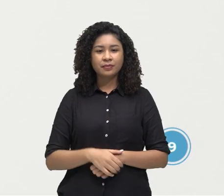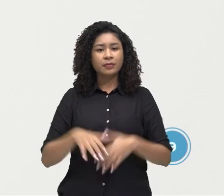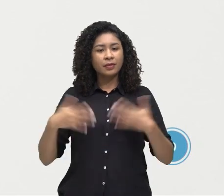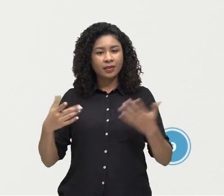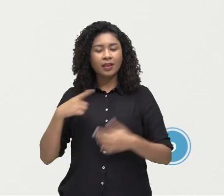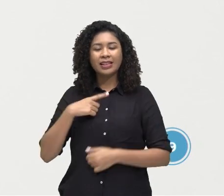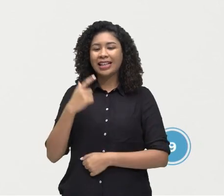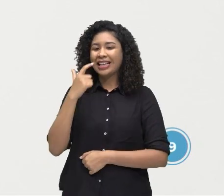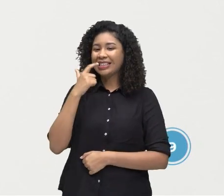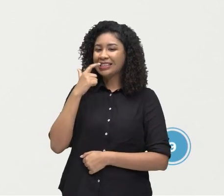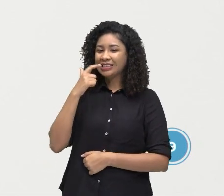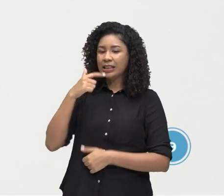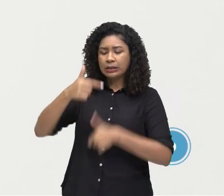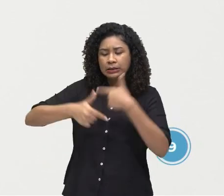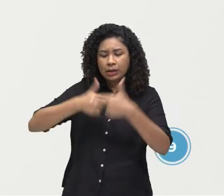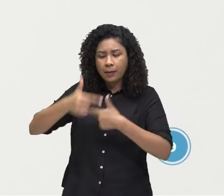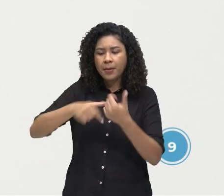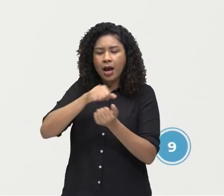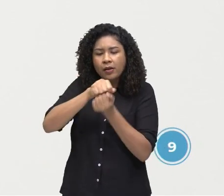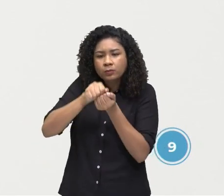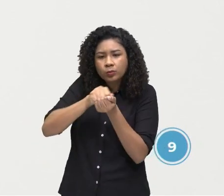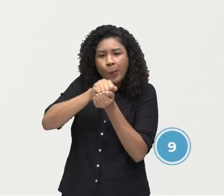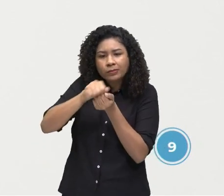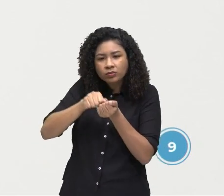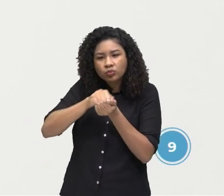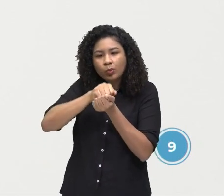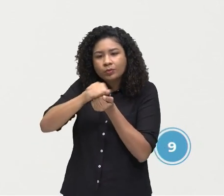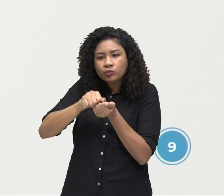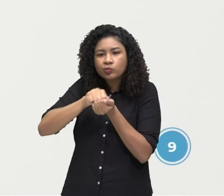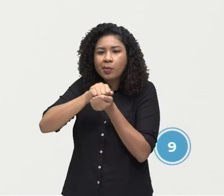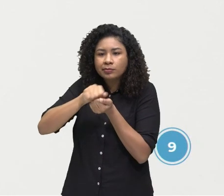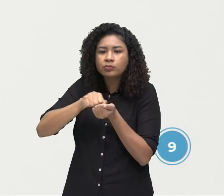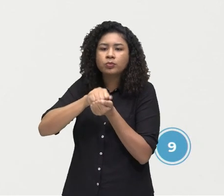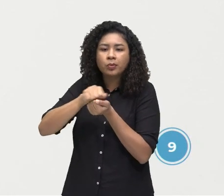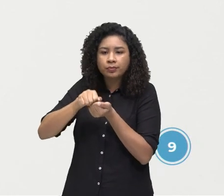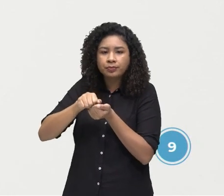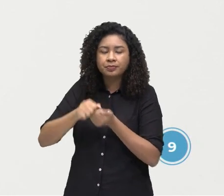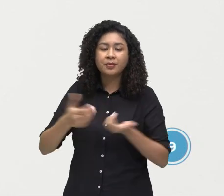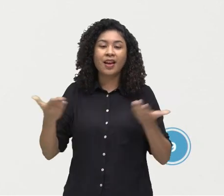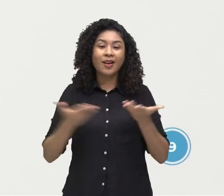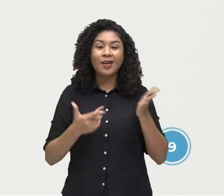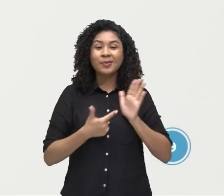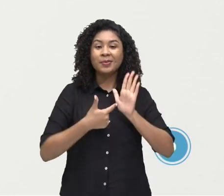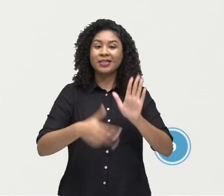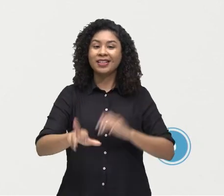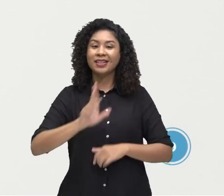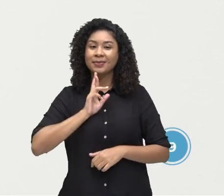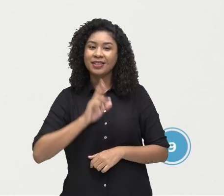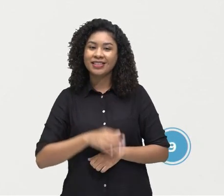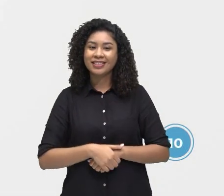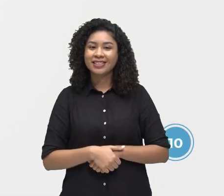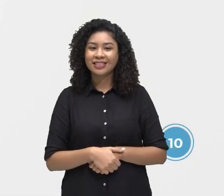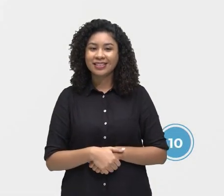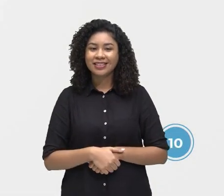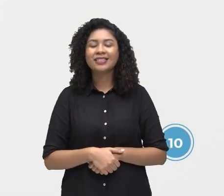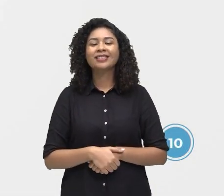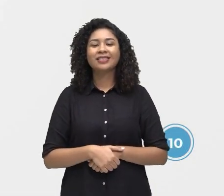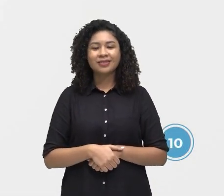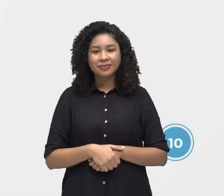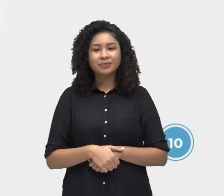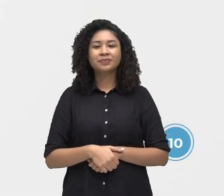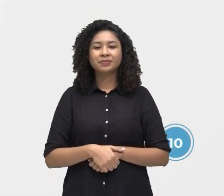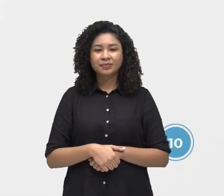que vão atuar na trituração, na quebra desses alimentos. Vamos dar uma olhada no nosso gabarito? Letra D, a